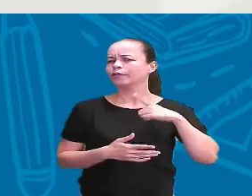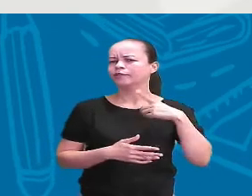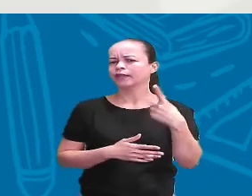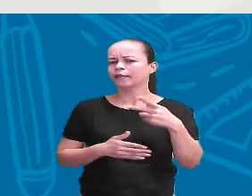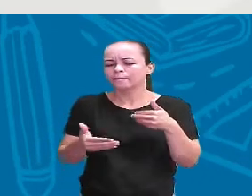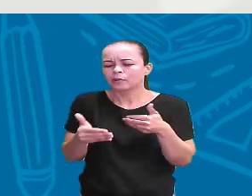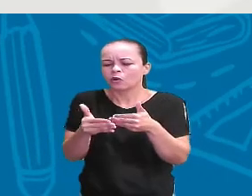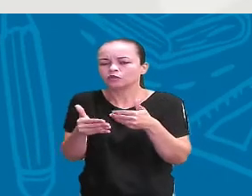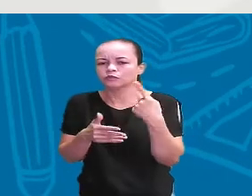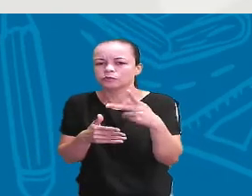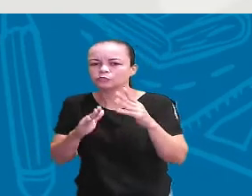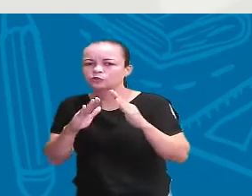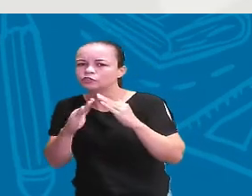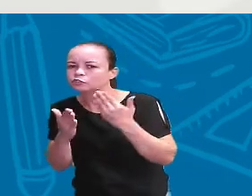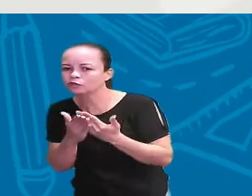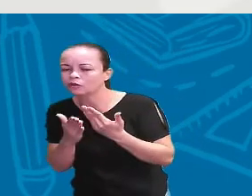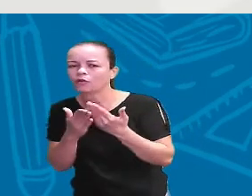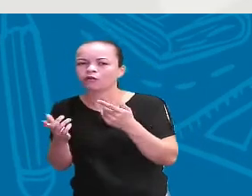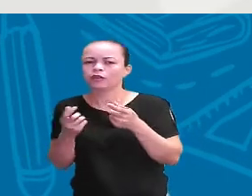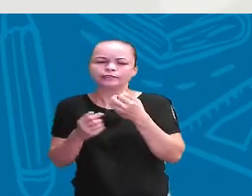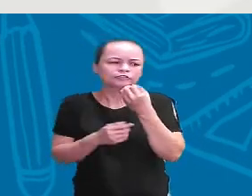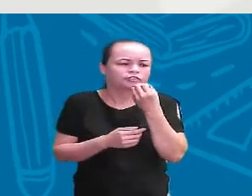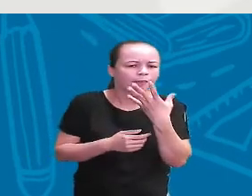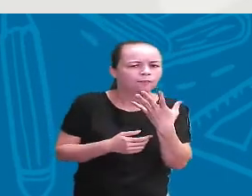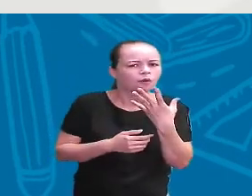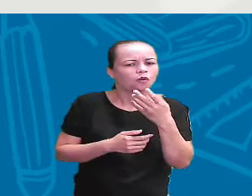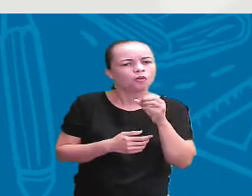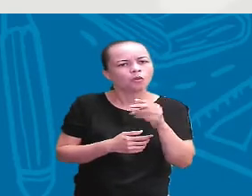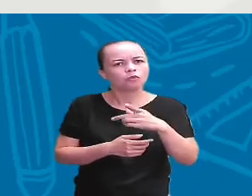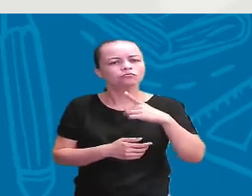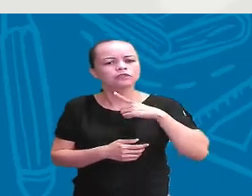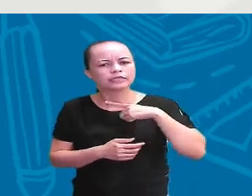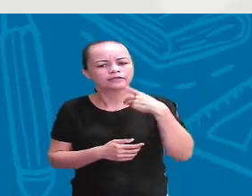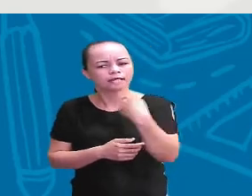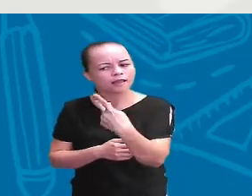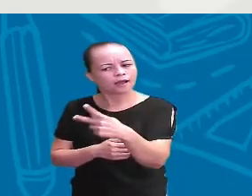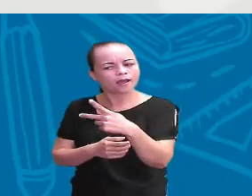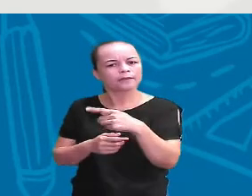está bom, ou o que é que existe lá que precisa melhorar?